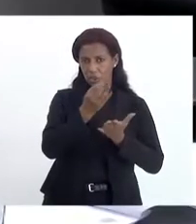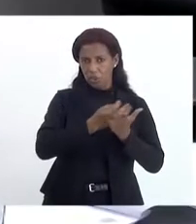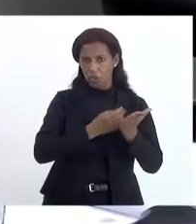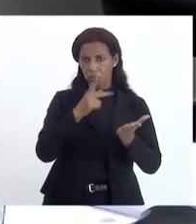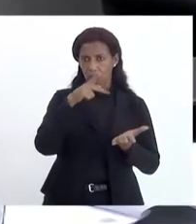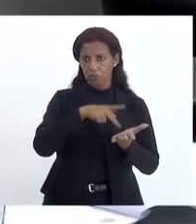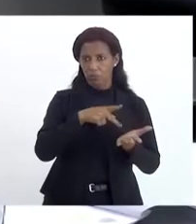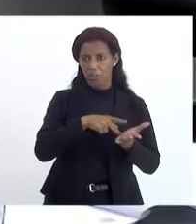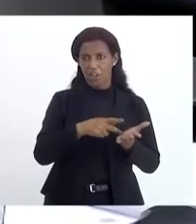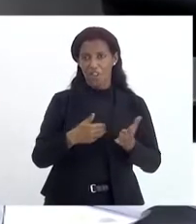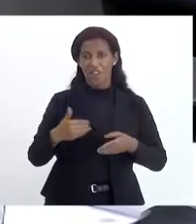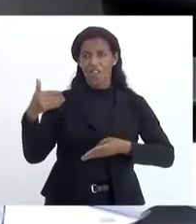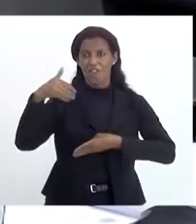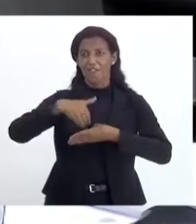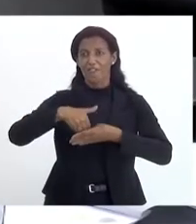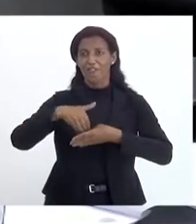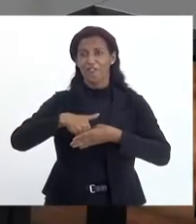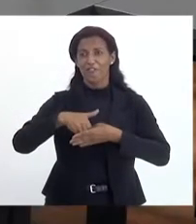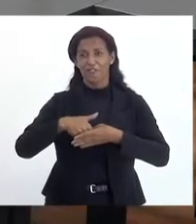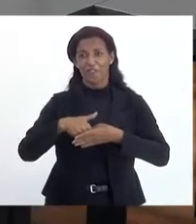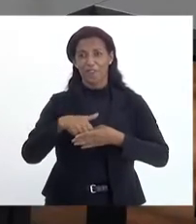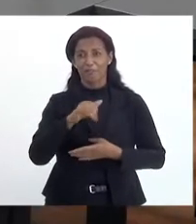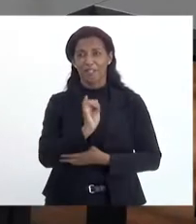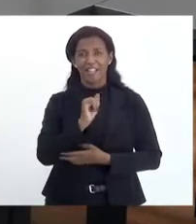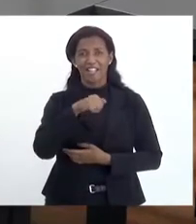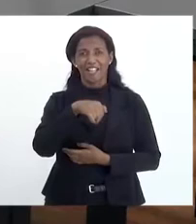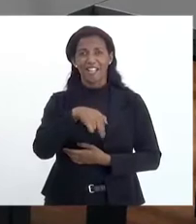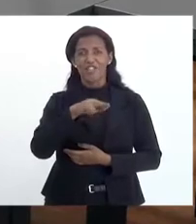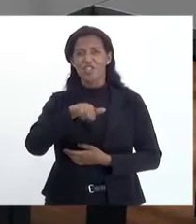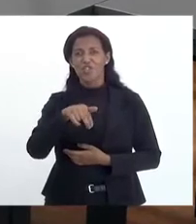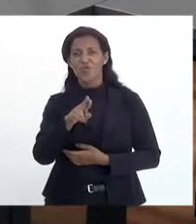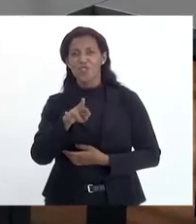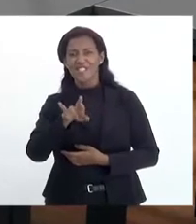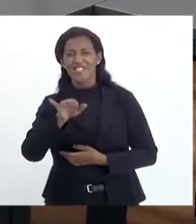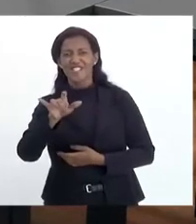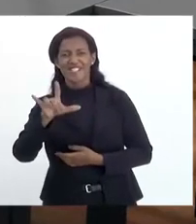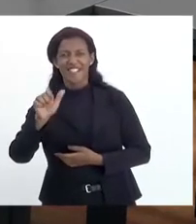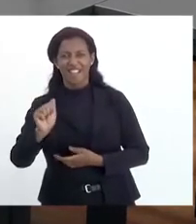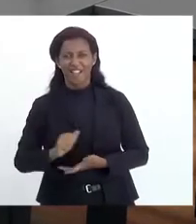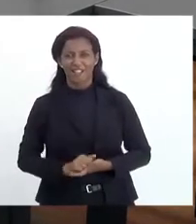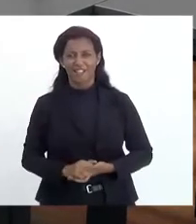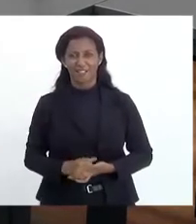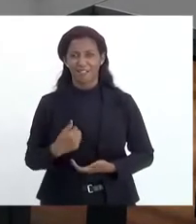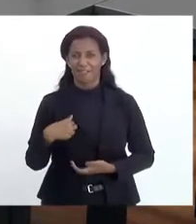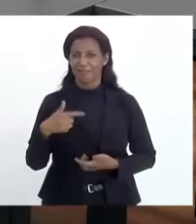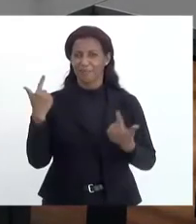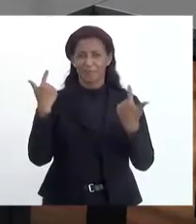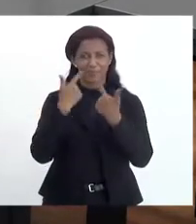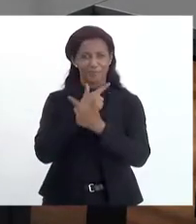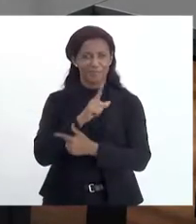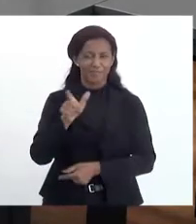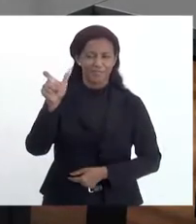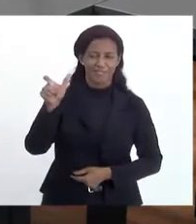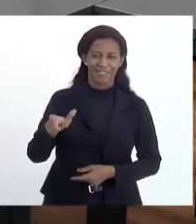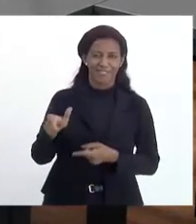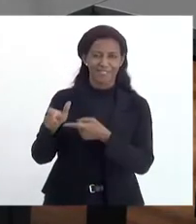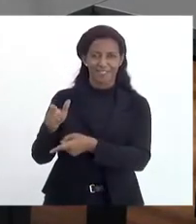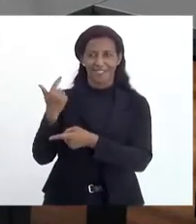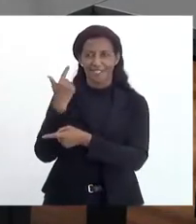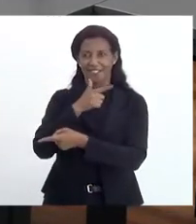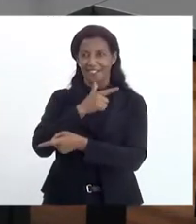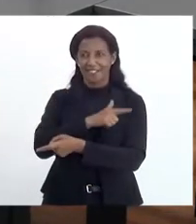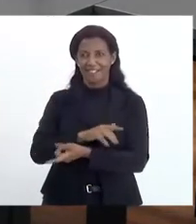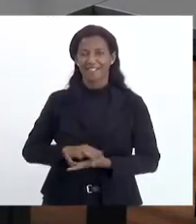injuridicidade. A cara dela. Só para ver a deputada Célia Jordão